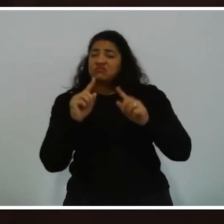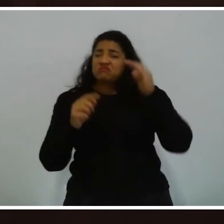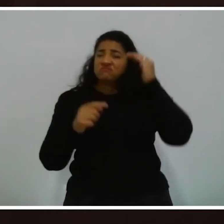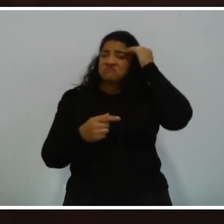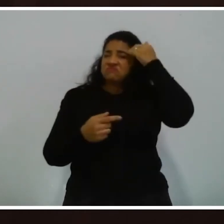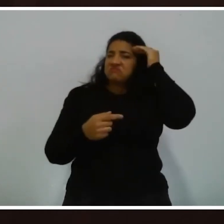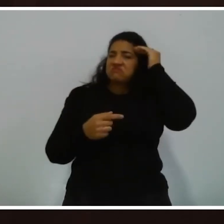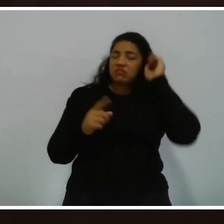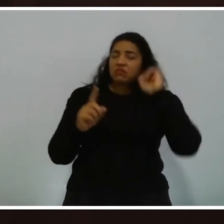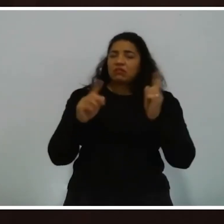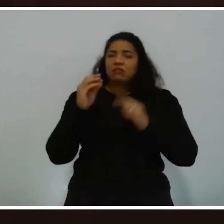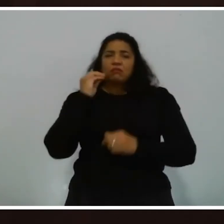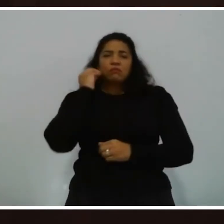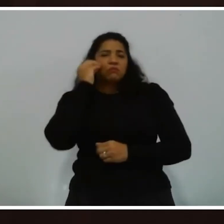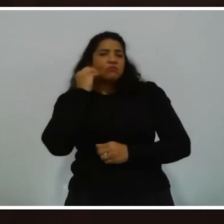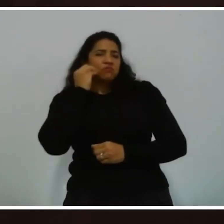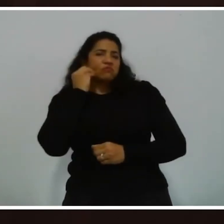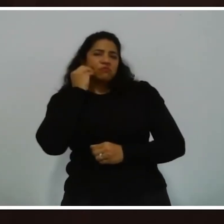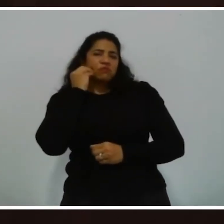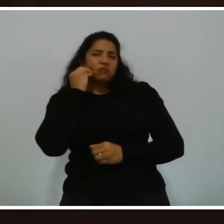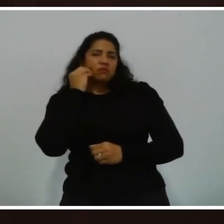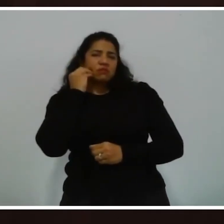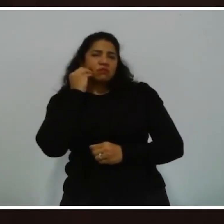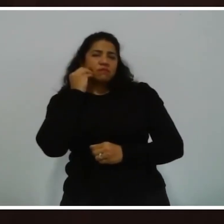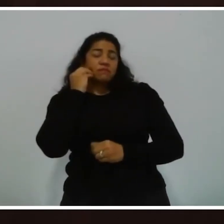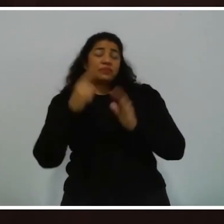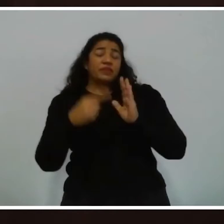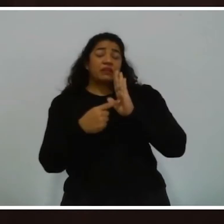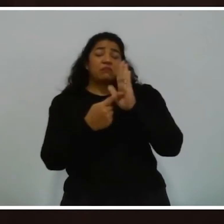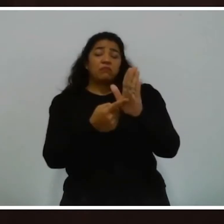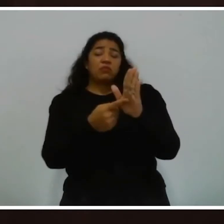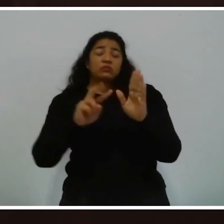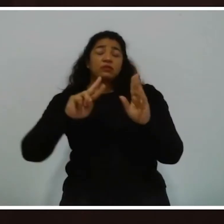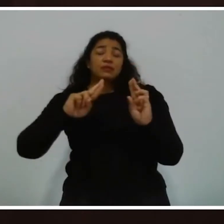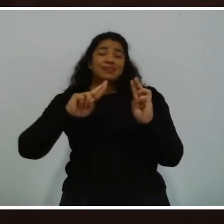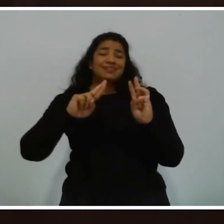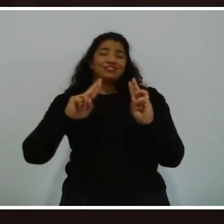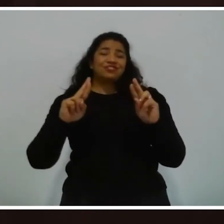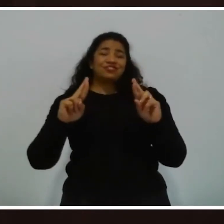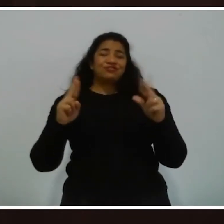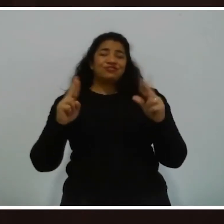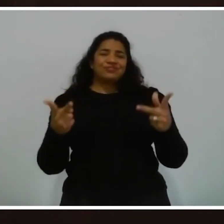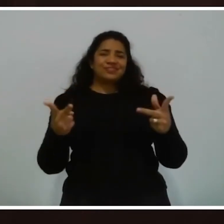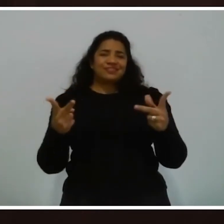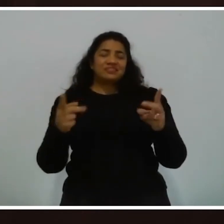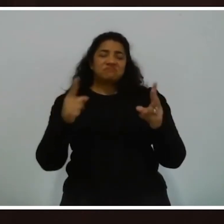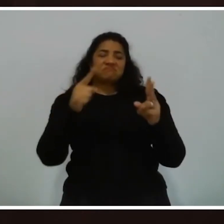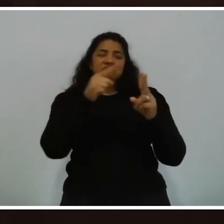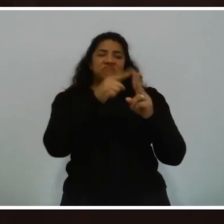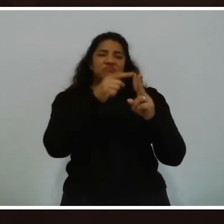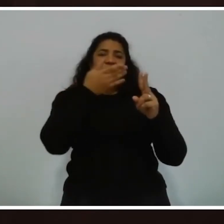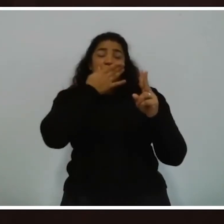A distinção entre o Pai, Filho e Espírito, porém os 3 são